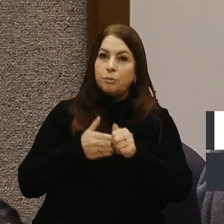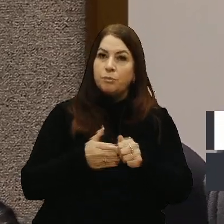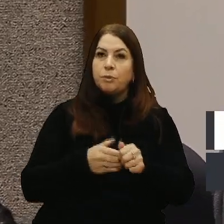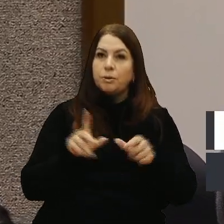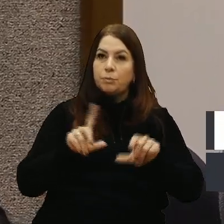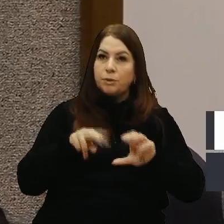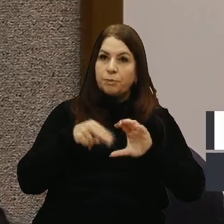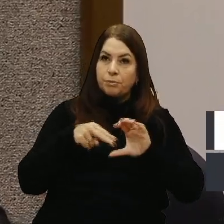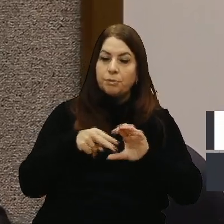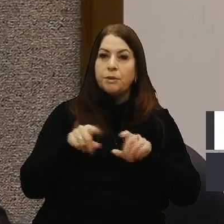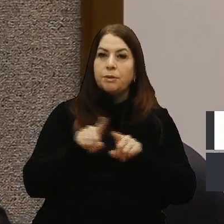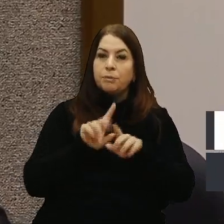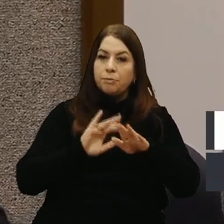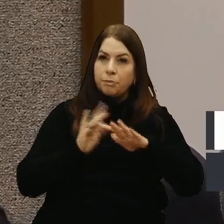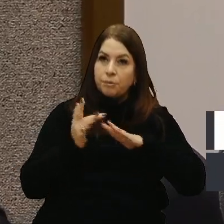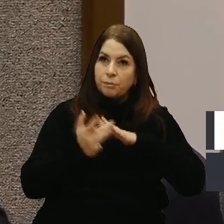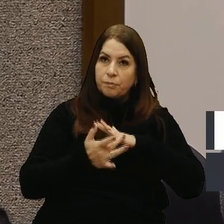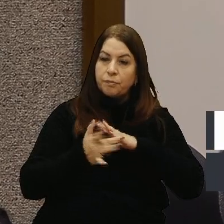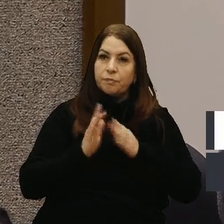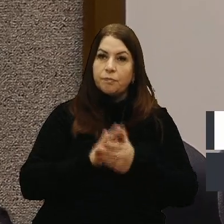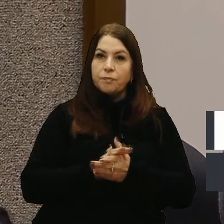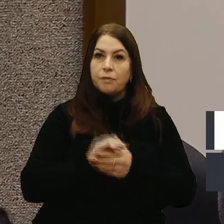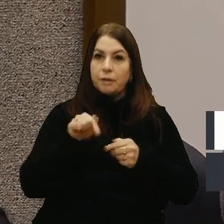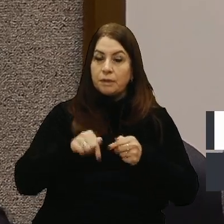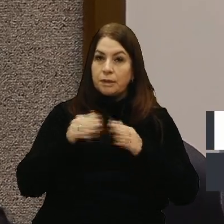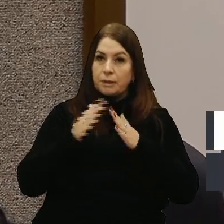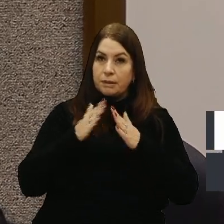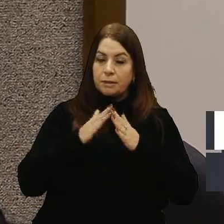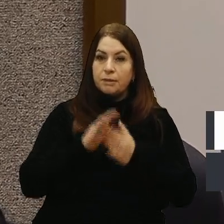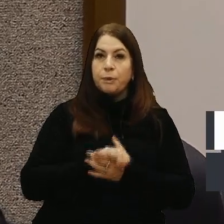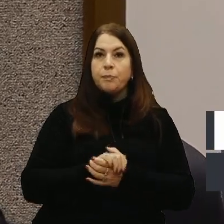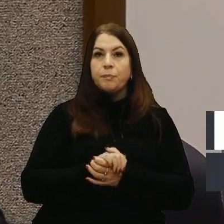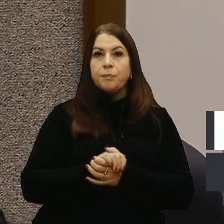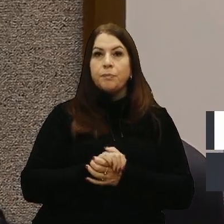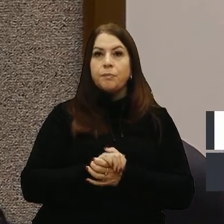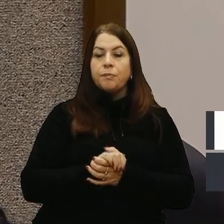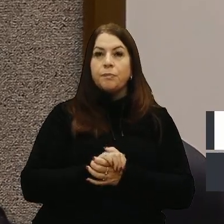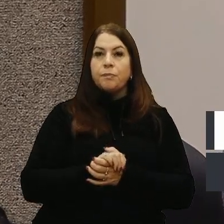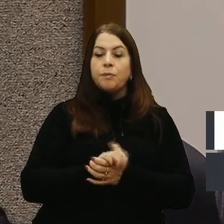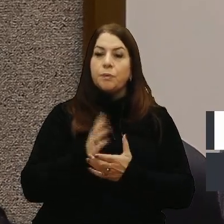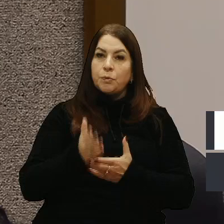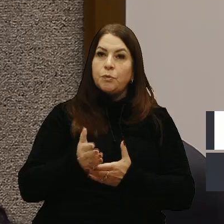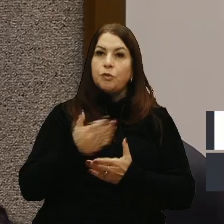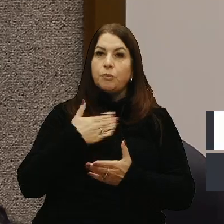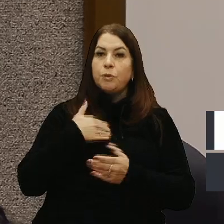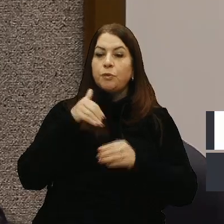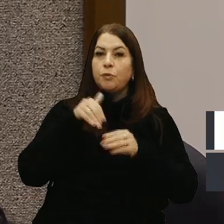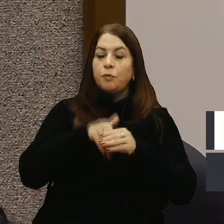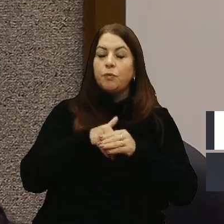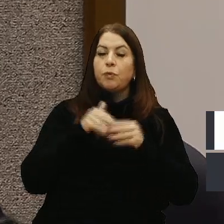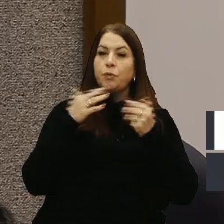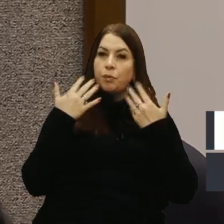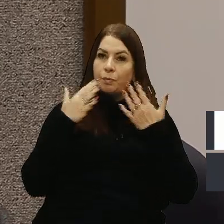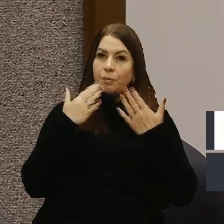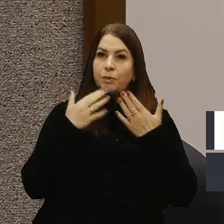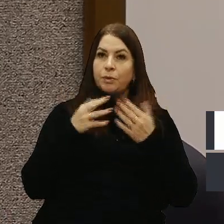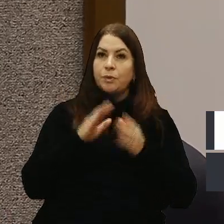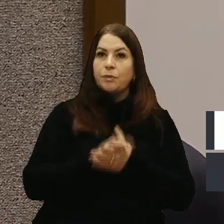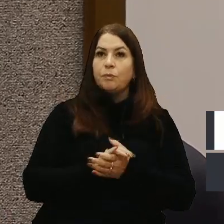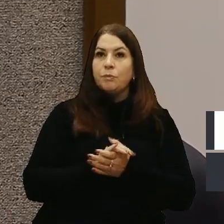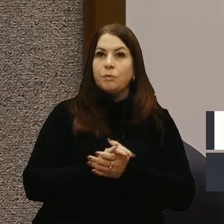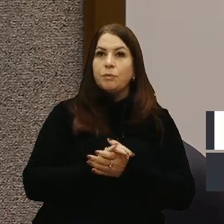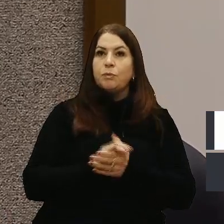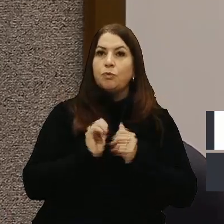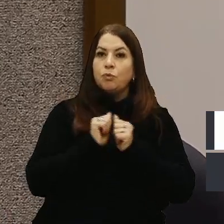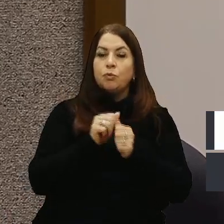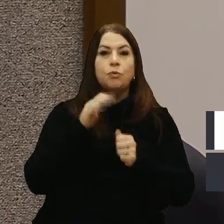pela TV Câmara e pelas redes sociais dessa Casa Legislativa. Presidente, hoje o meu voto de congratulação em comunhão de esforços com a